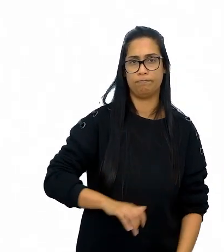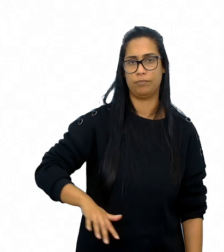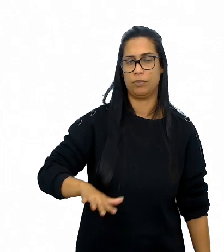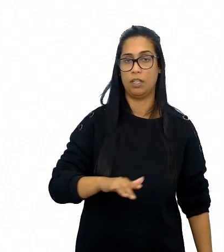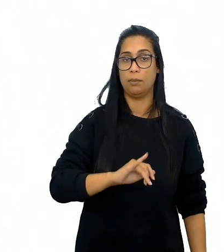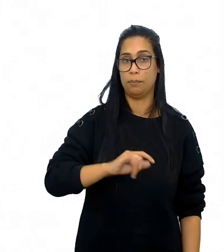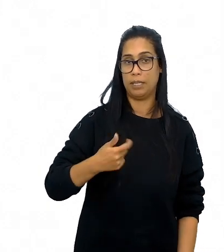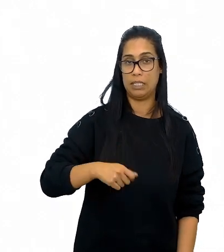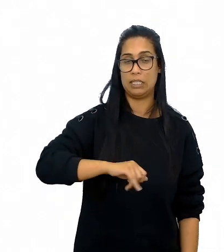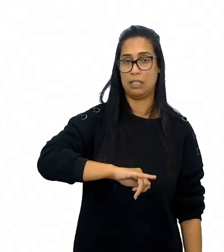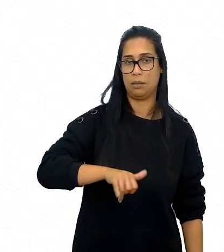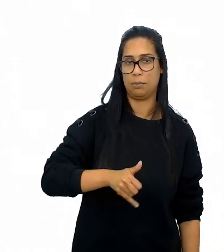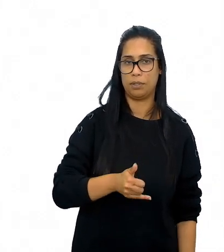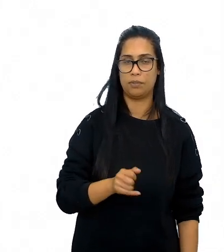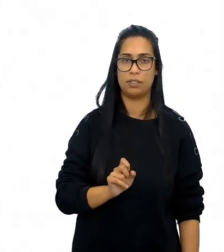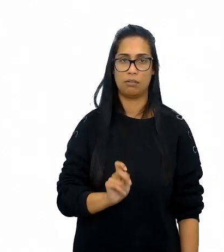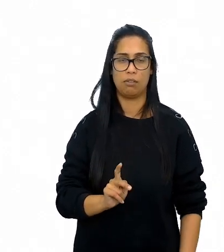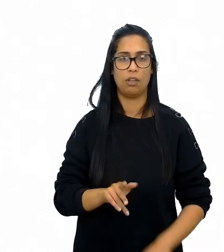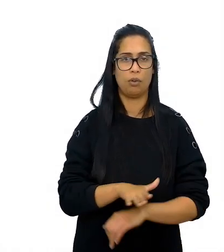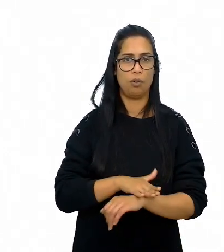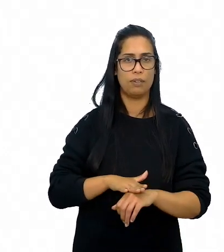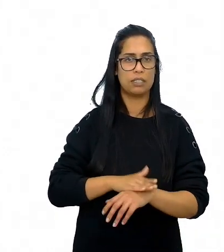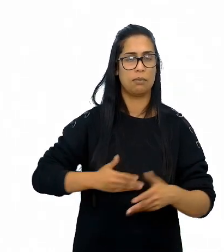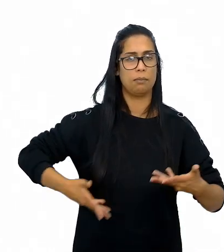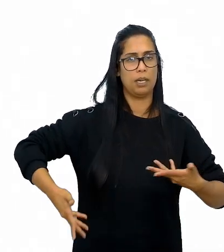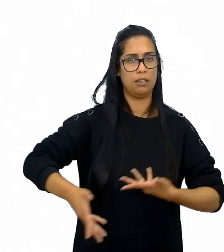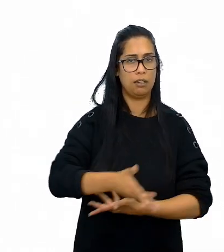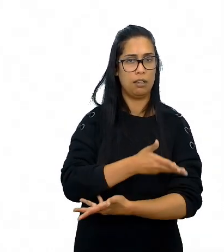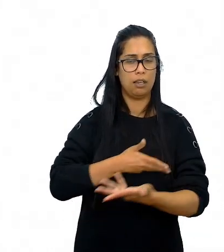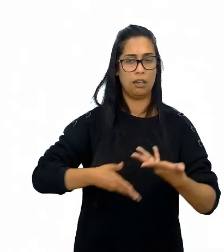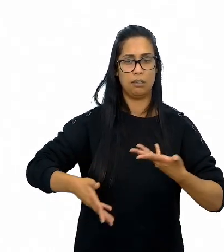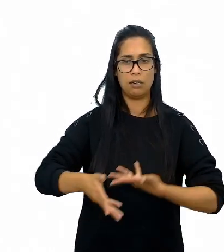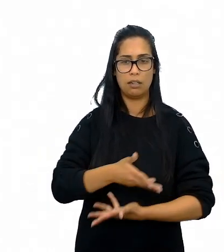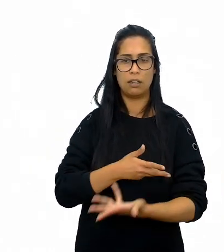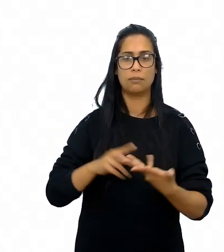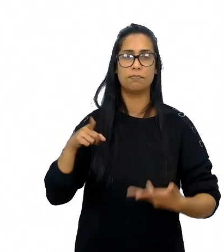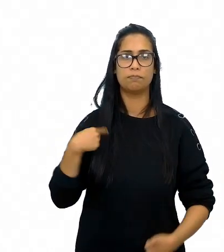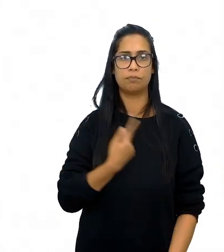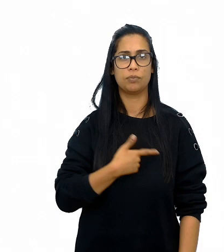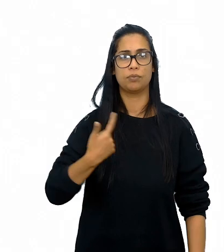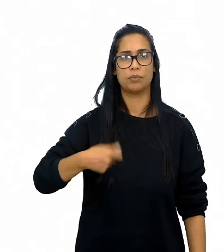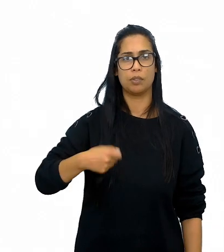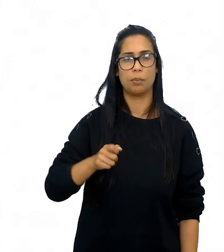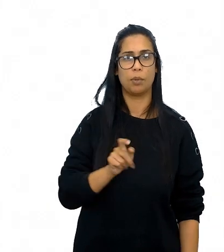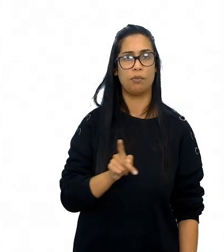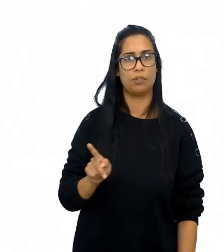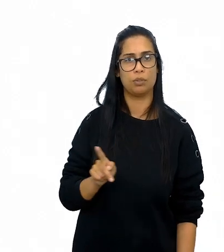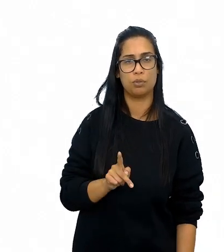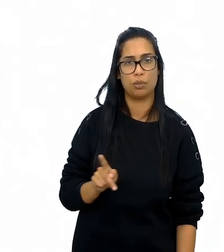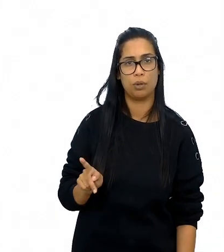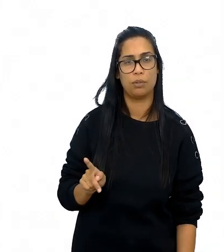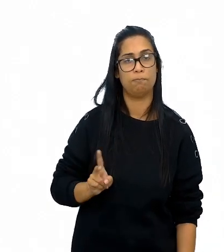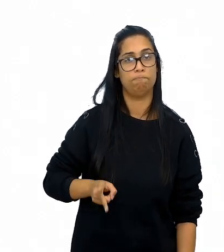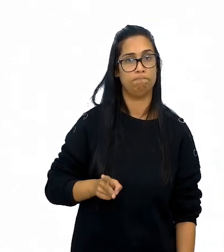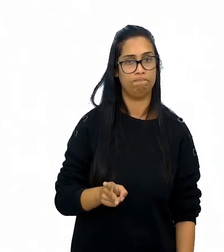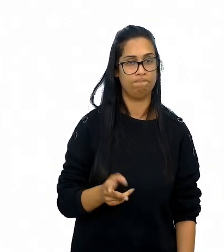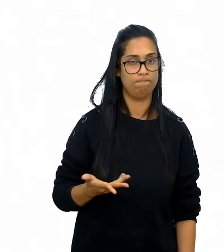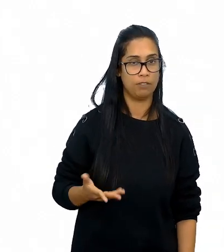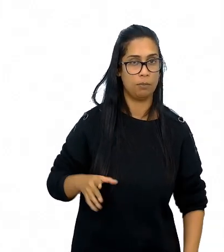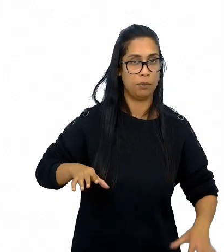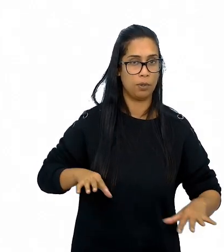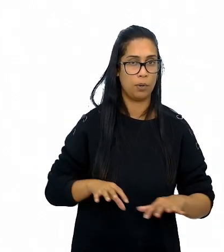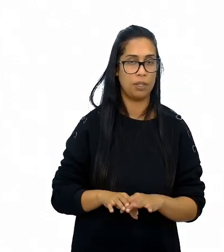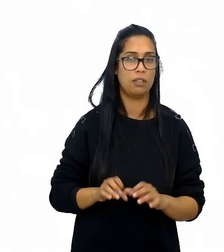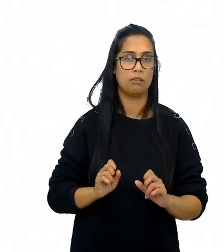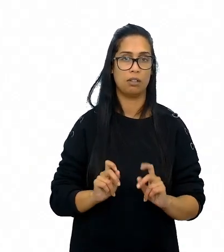aproveitar para conversar aí todos juntos, atividades que a gente possa envolver o maior número de professores, tá bem? E